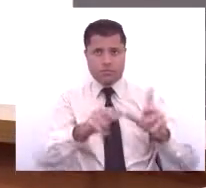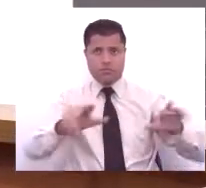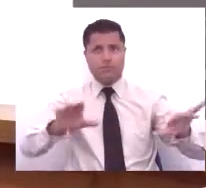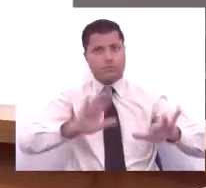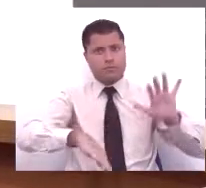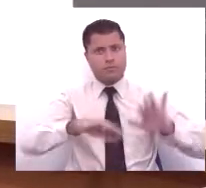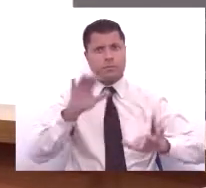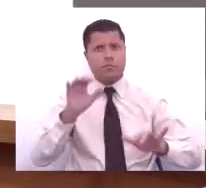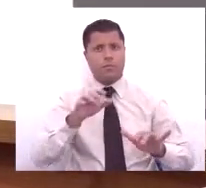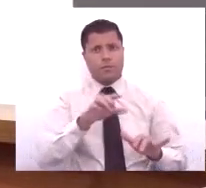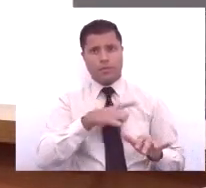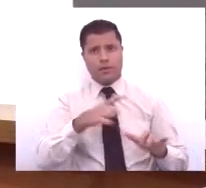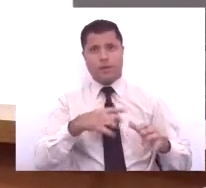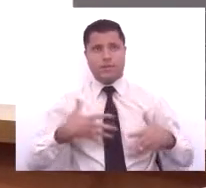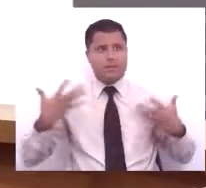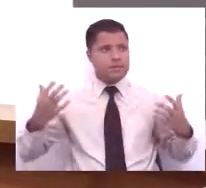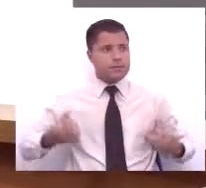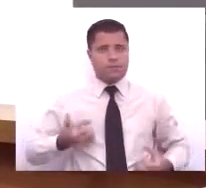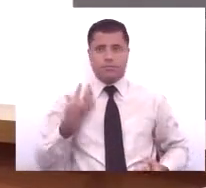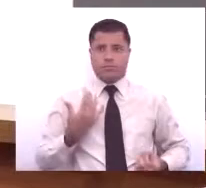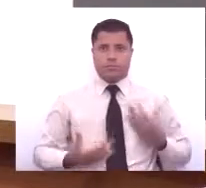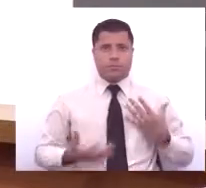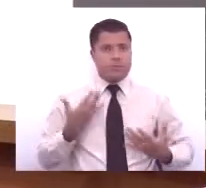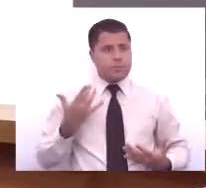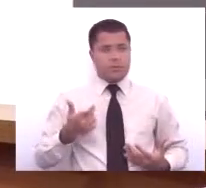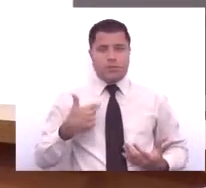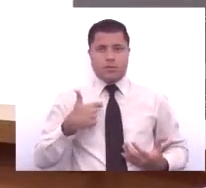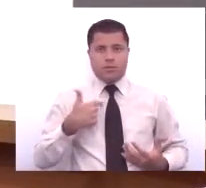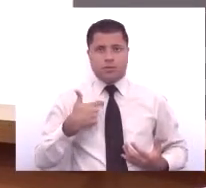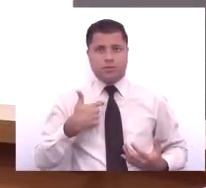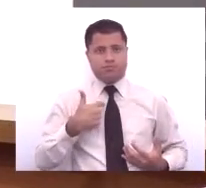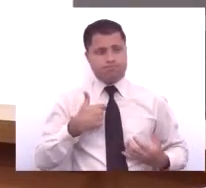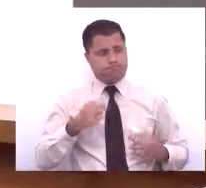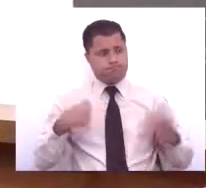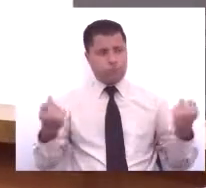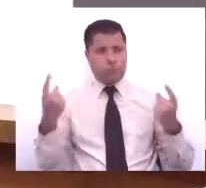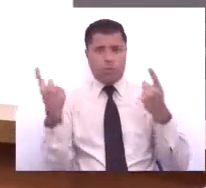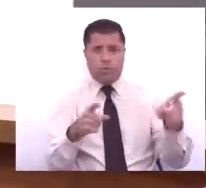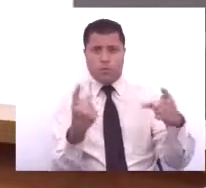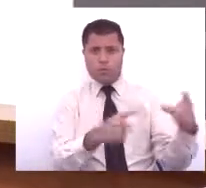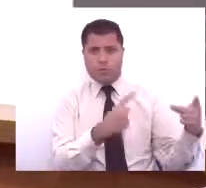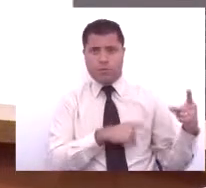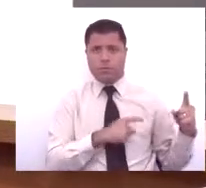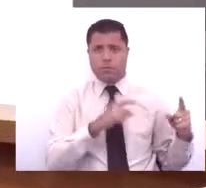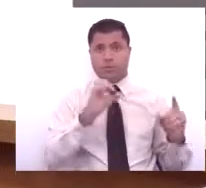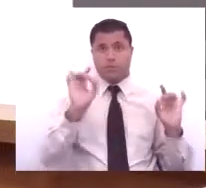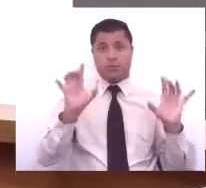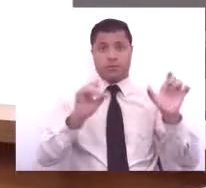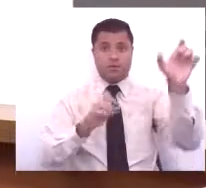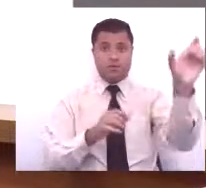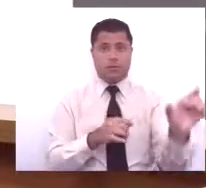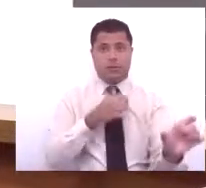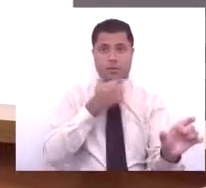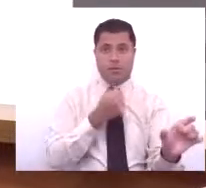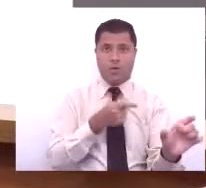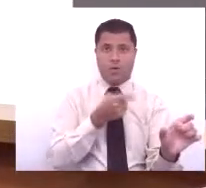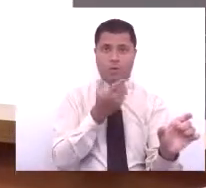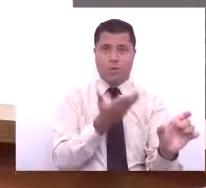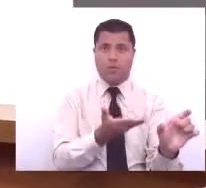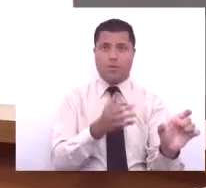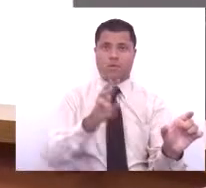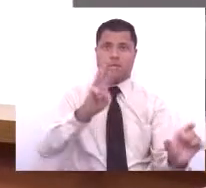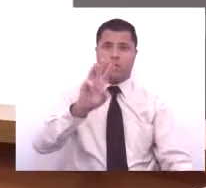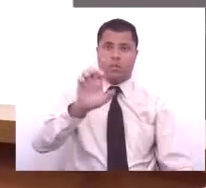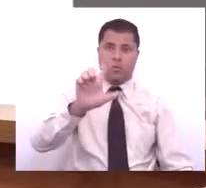emoção, me excedi em minhas críticas, em especial ao jornalista